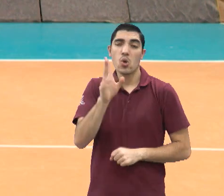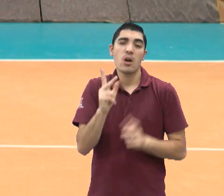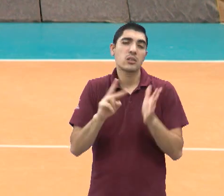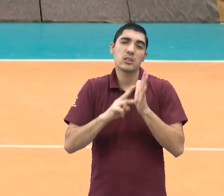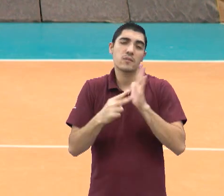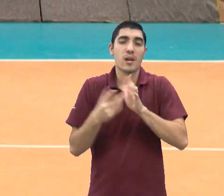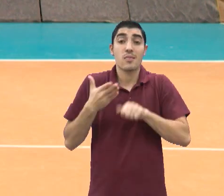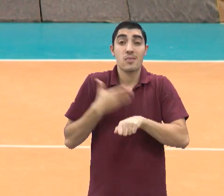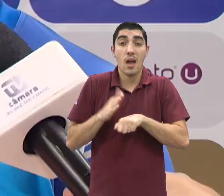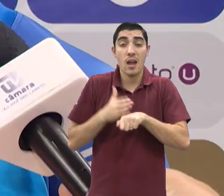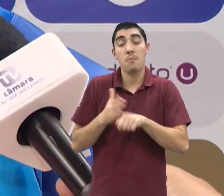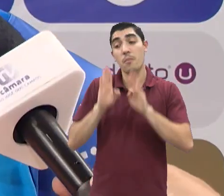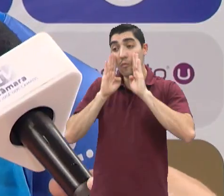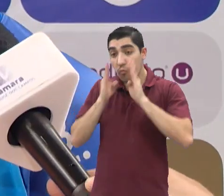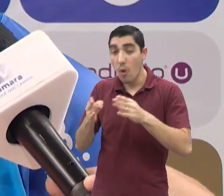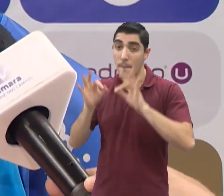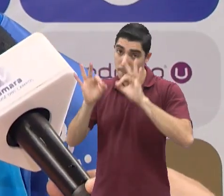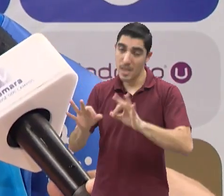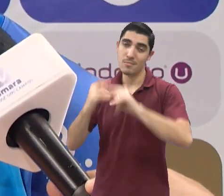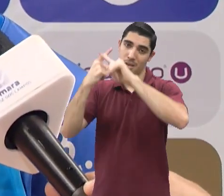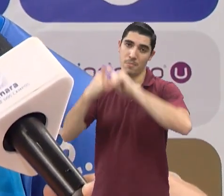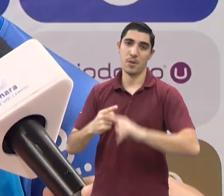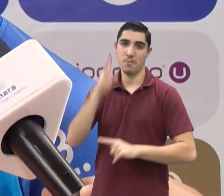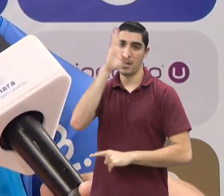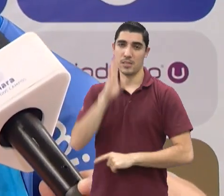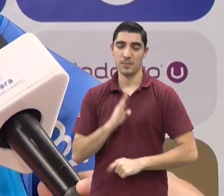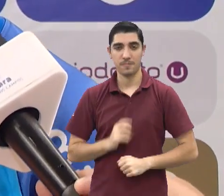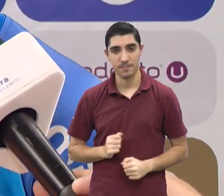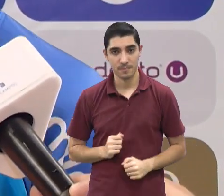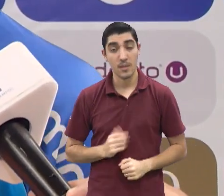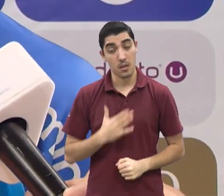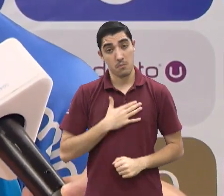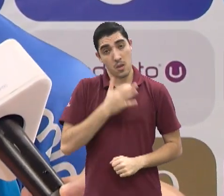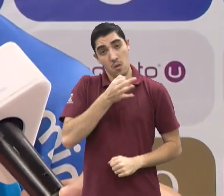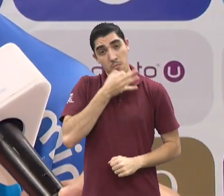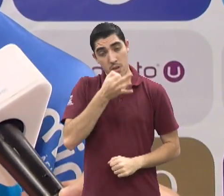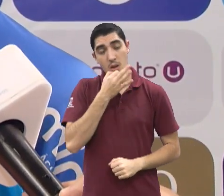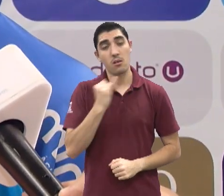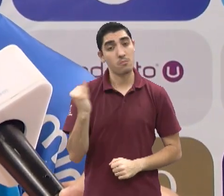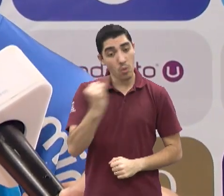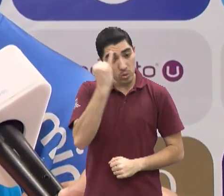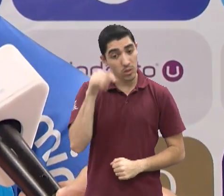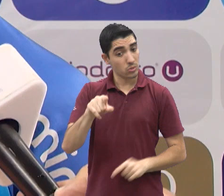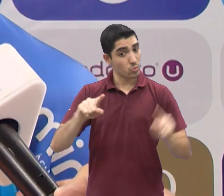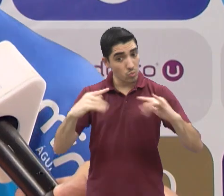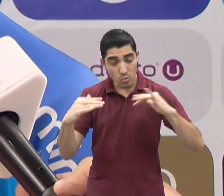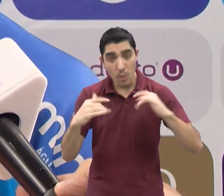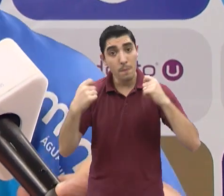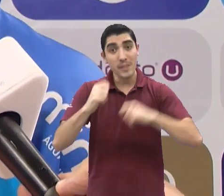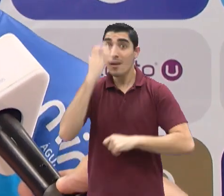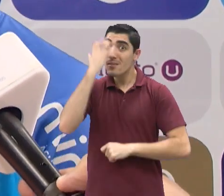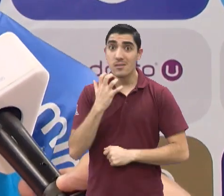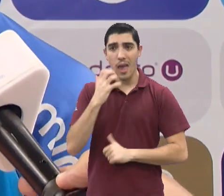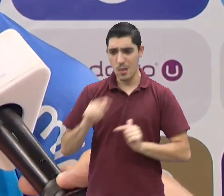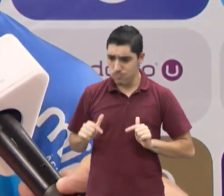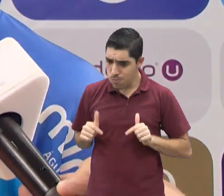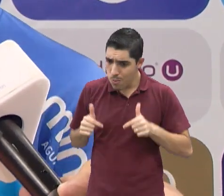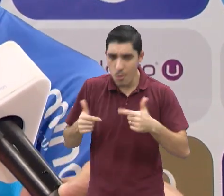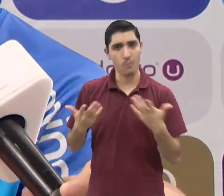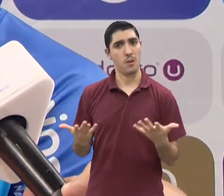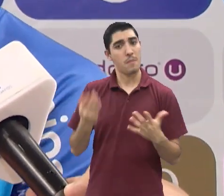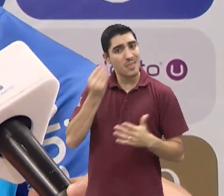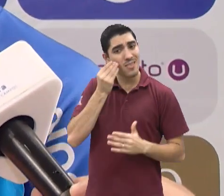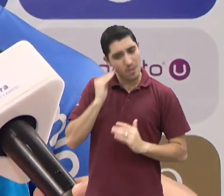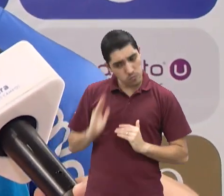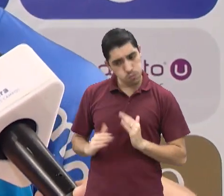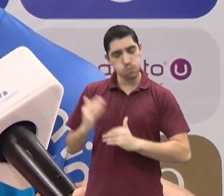a Superliga Nacional. Acho que é bastante importante a gente levar a sério esses jogos para poder crescer, evoluir para o restante do